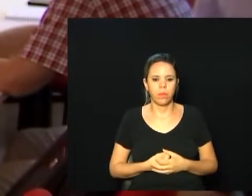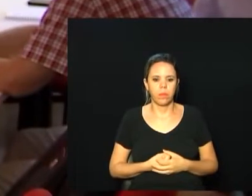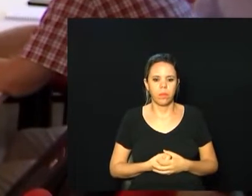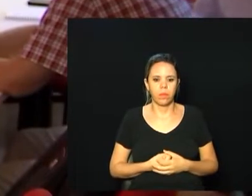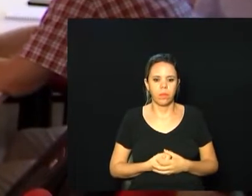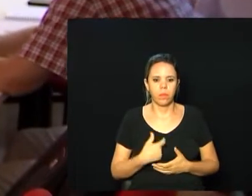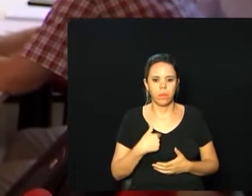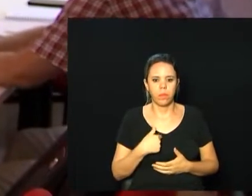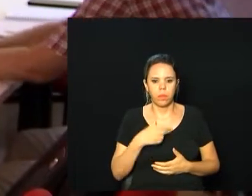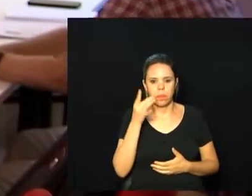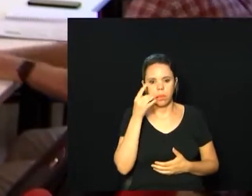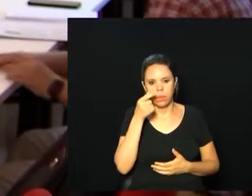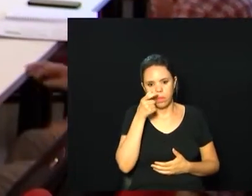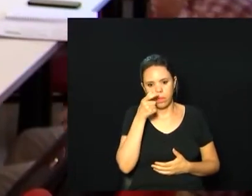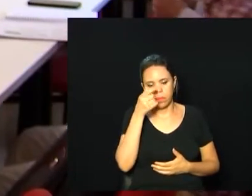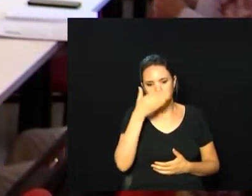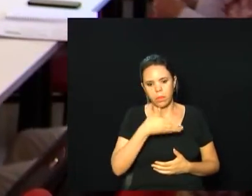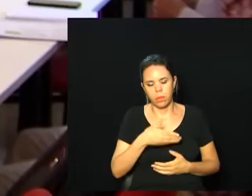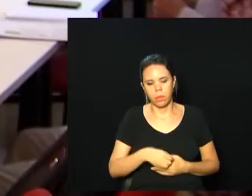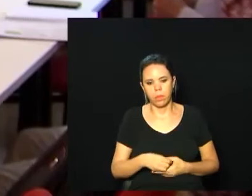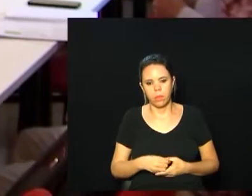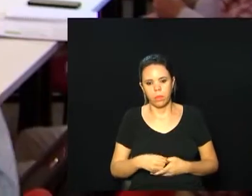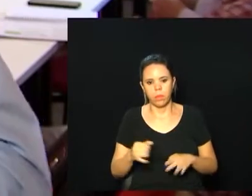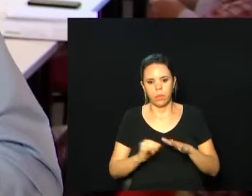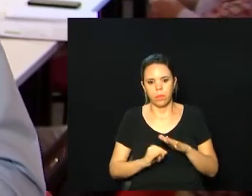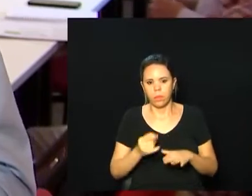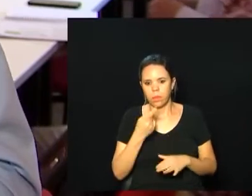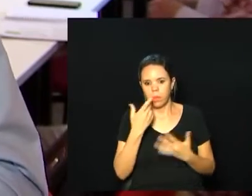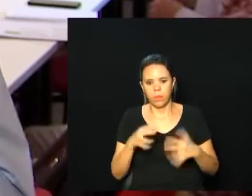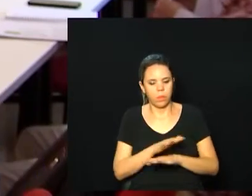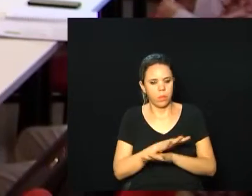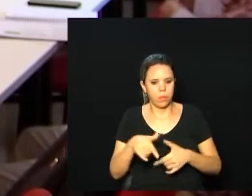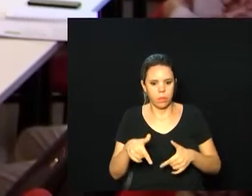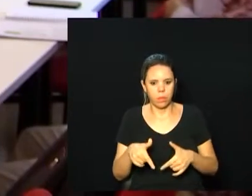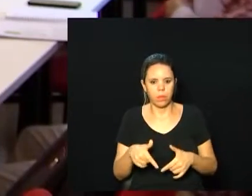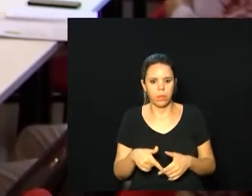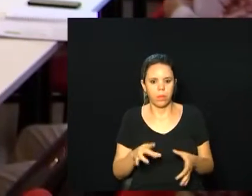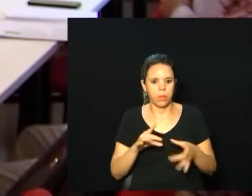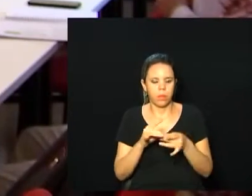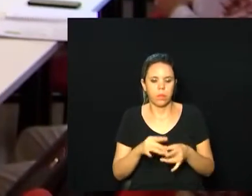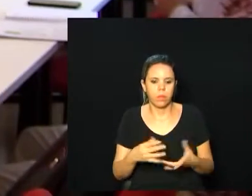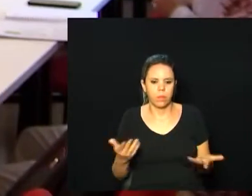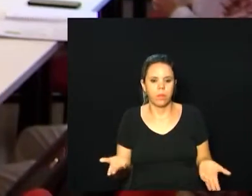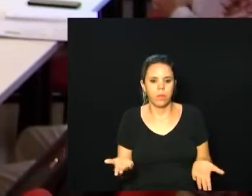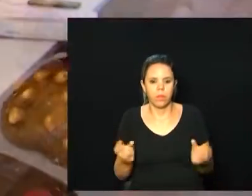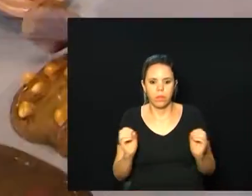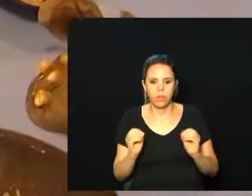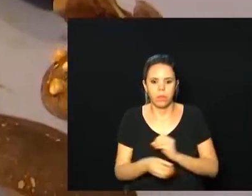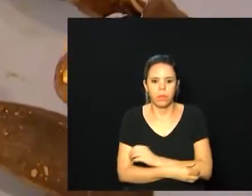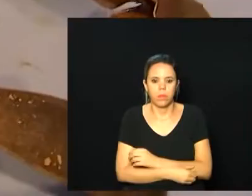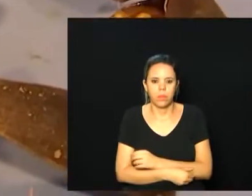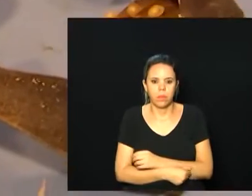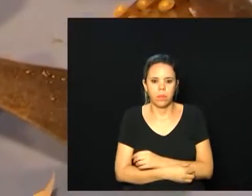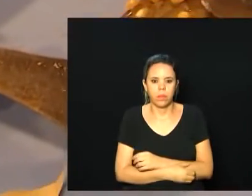situação que eu presenciei da instituição falar: não quero mais trabalhar, não quero mais ser parceira com nenhum